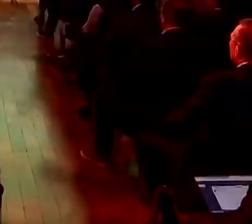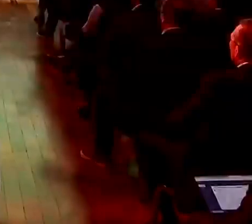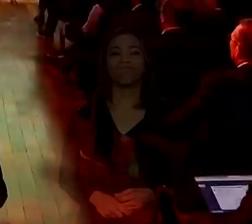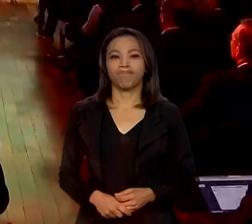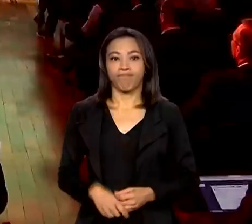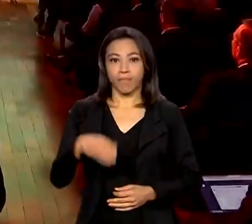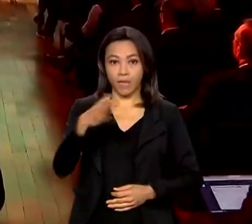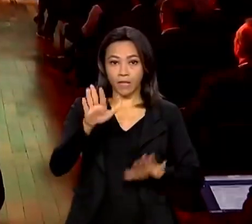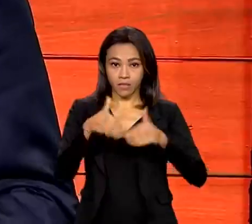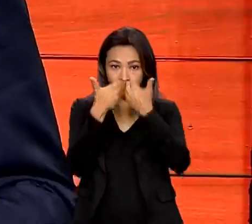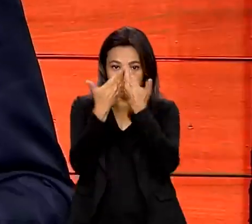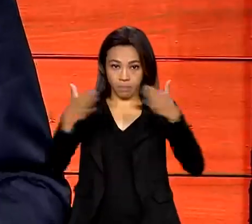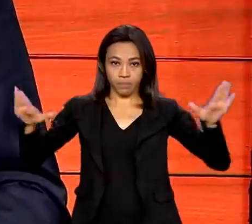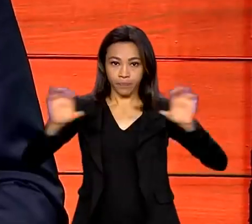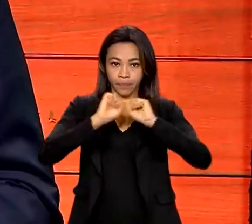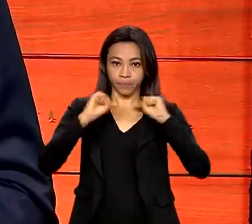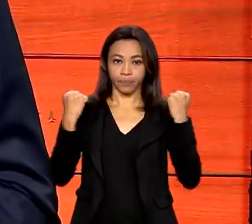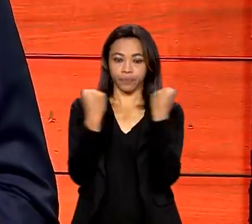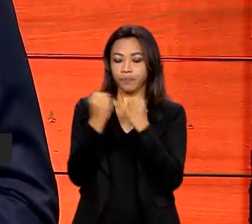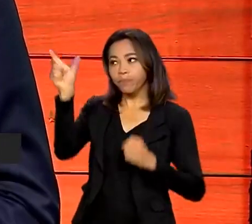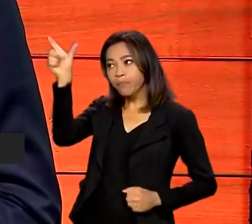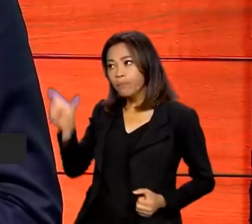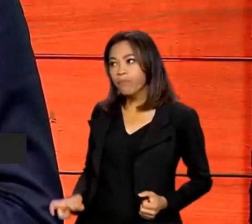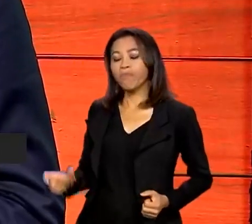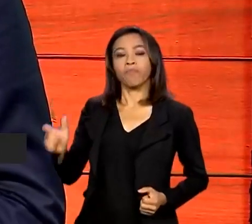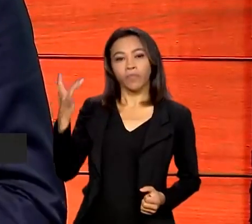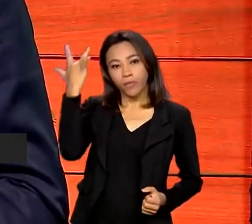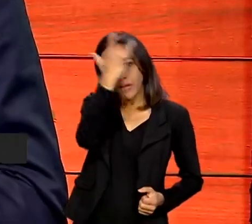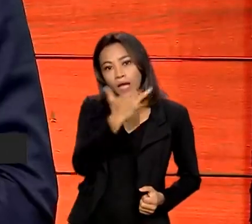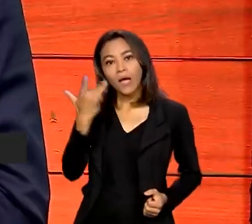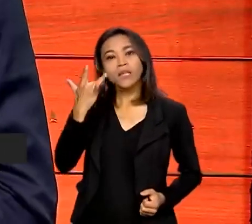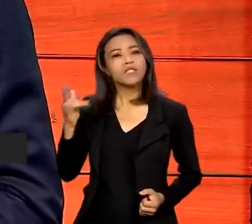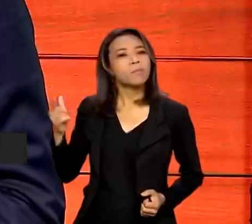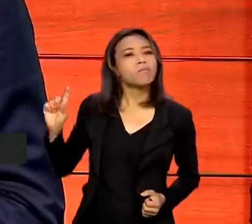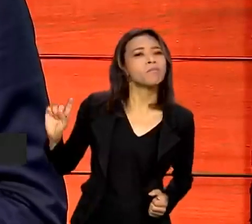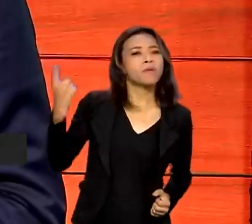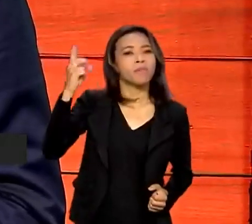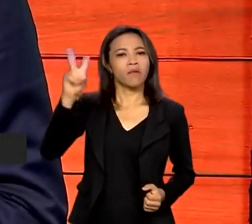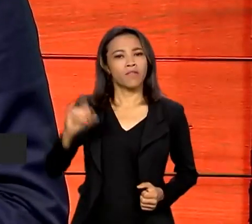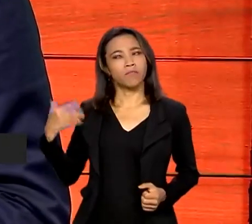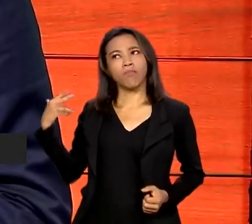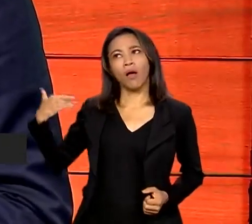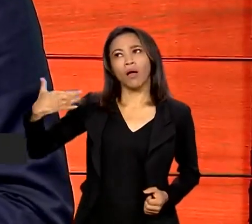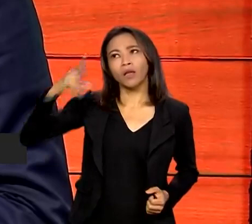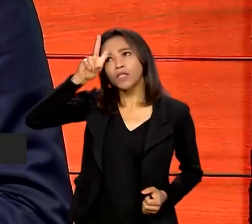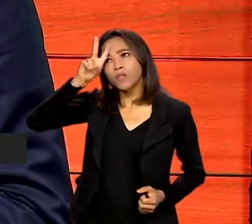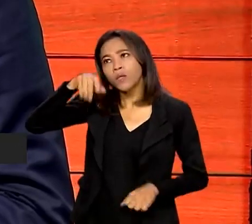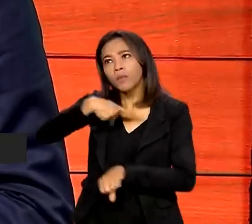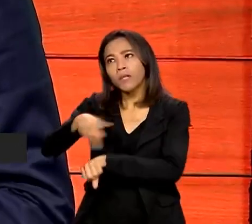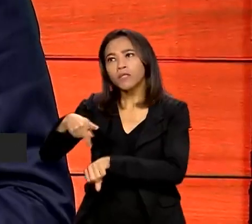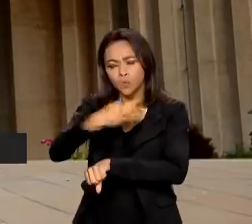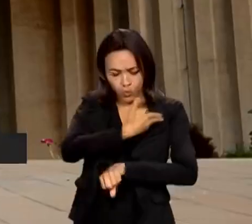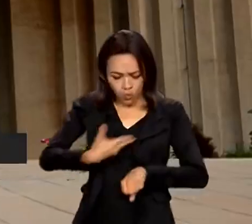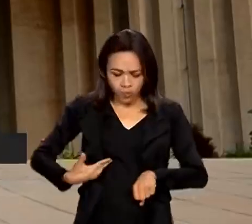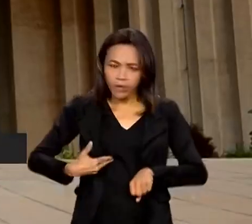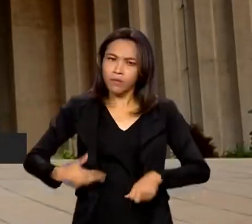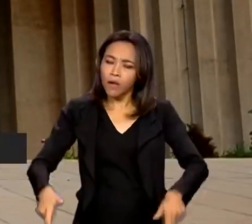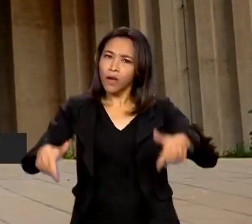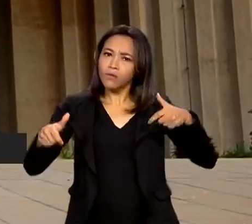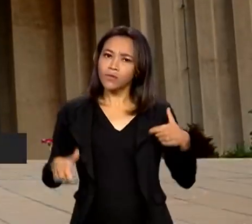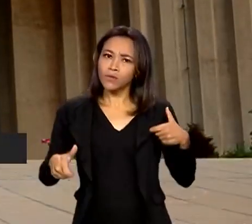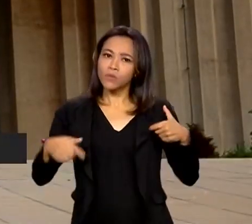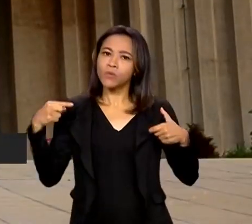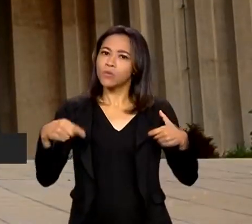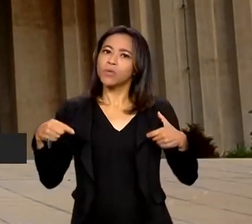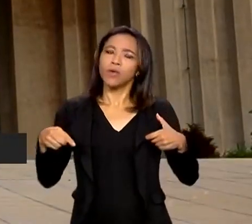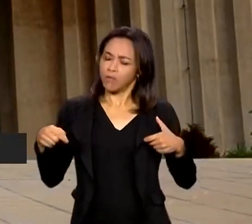Na abertura do seminário, Fernando Haddad disse que essa é a primeira vez na história do país que um governo assume um mandato com um presidente de